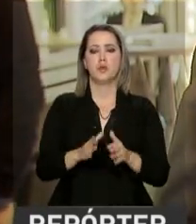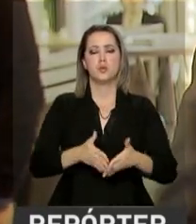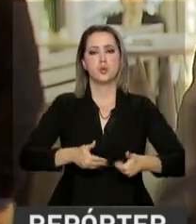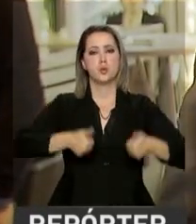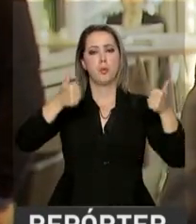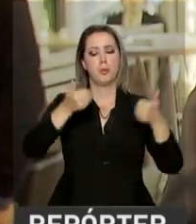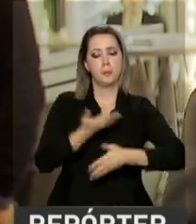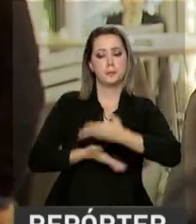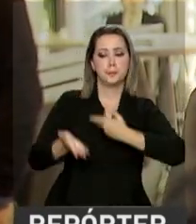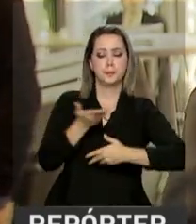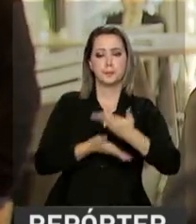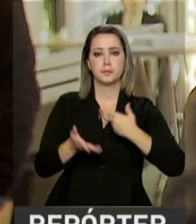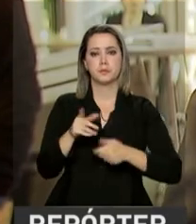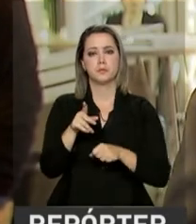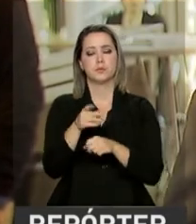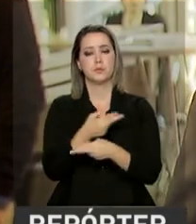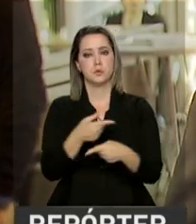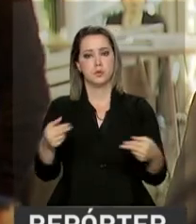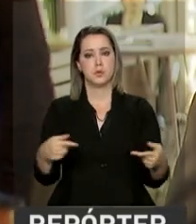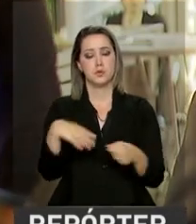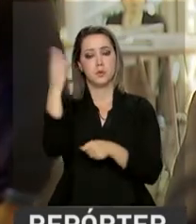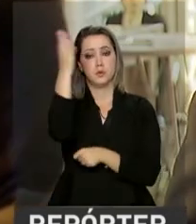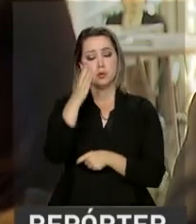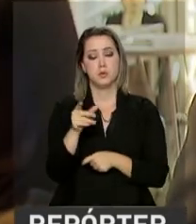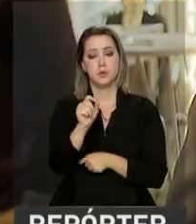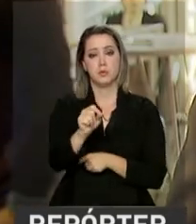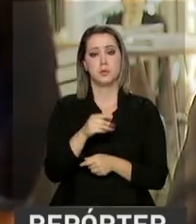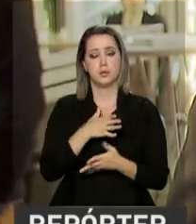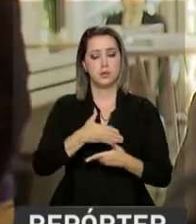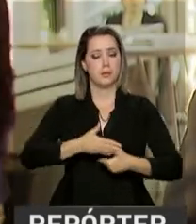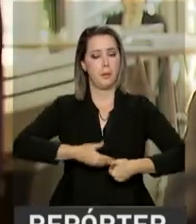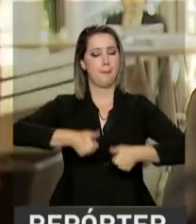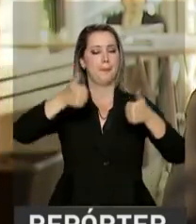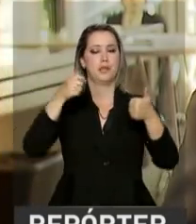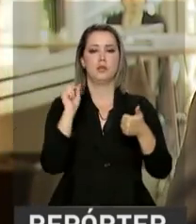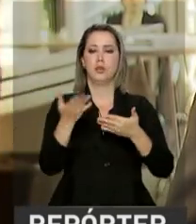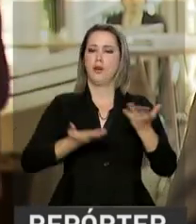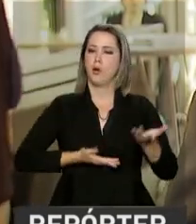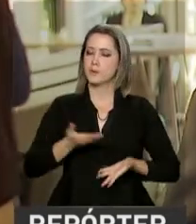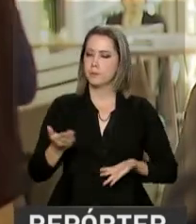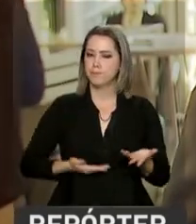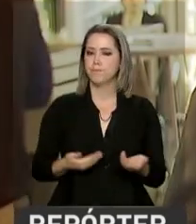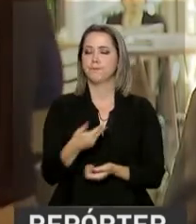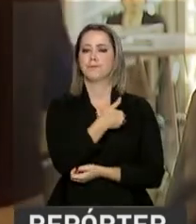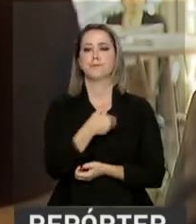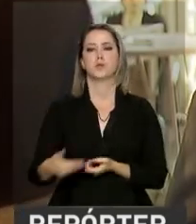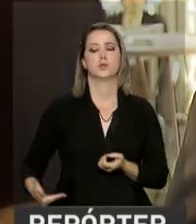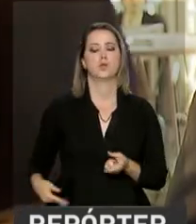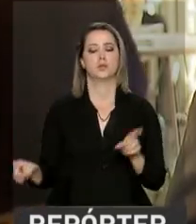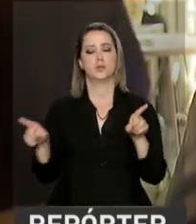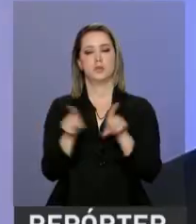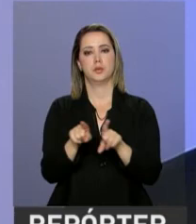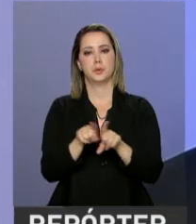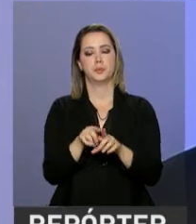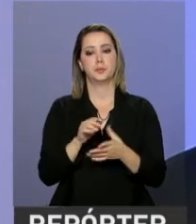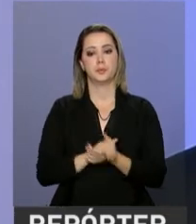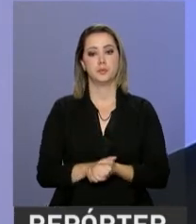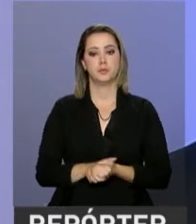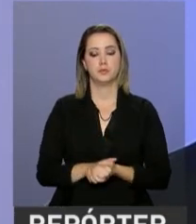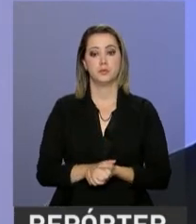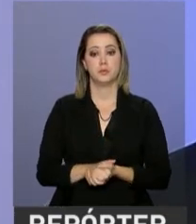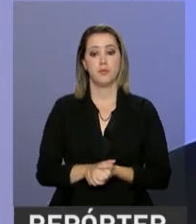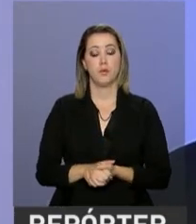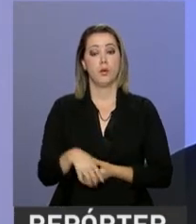a competitividade dos produtos brasileiros e a qualidade dos serviços públicos prestados ao cidadão. O ministro